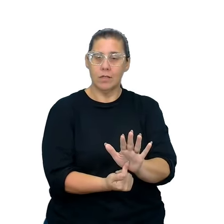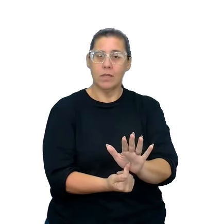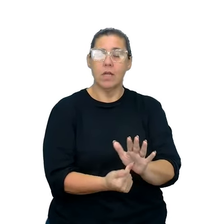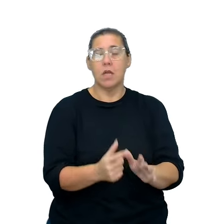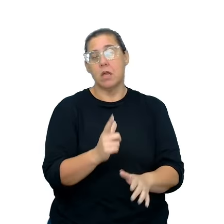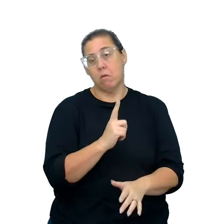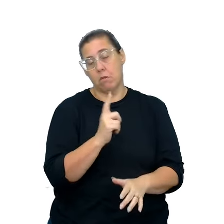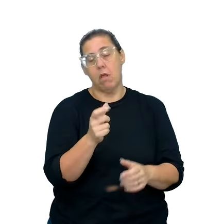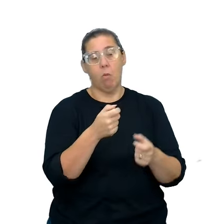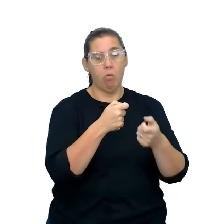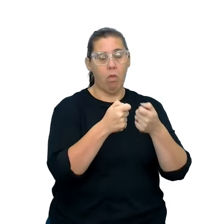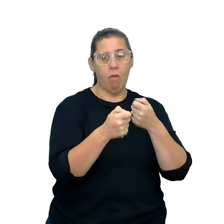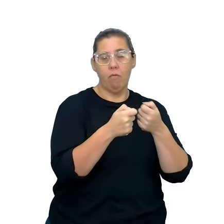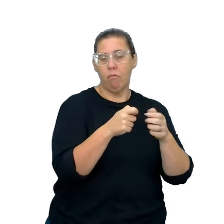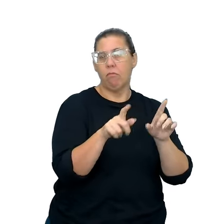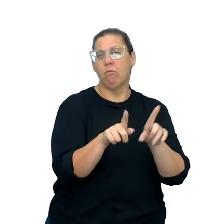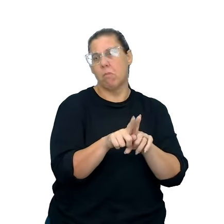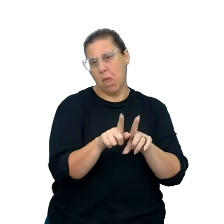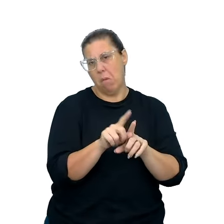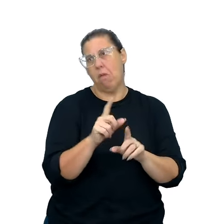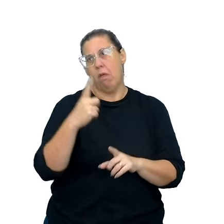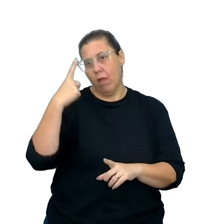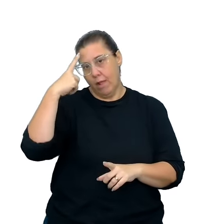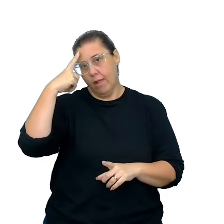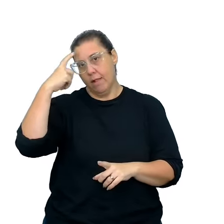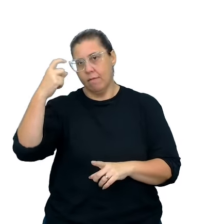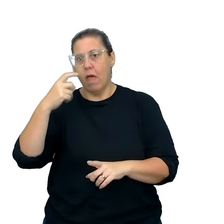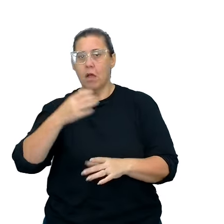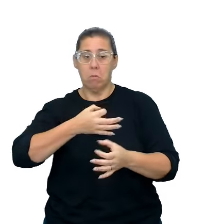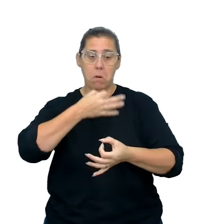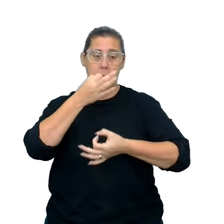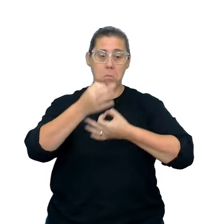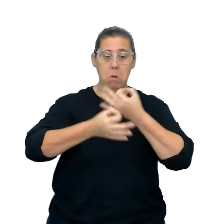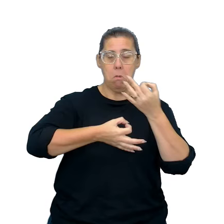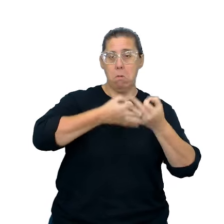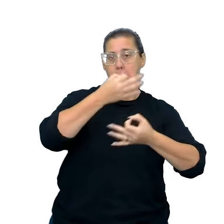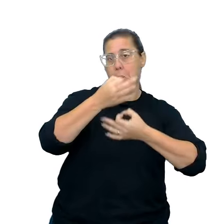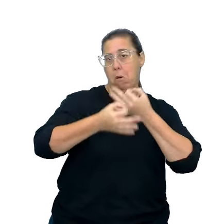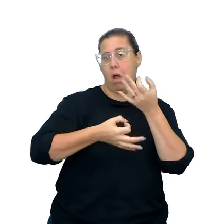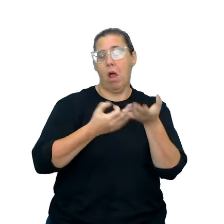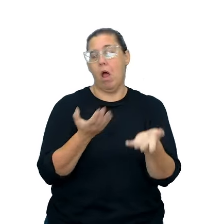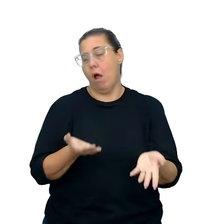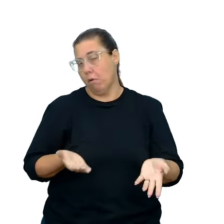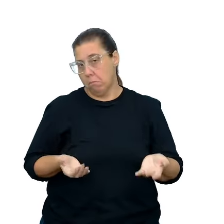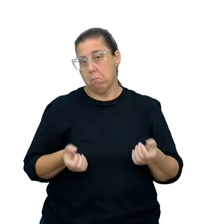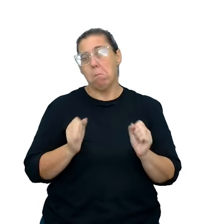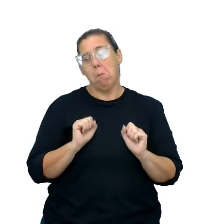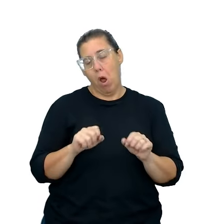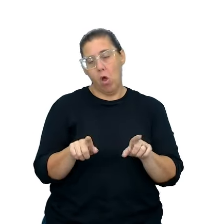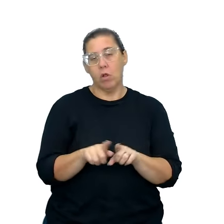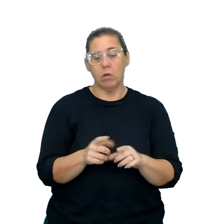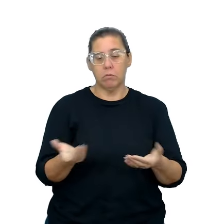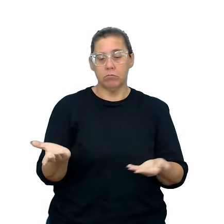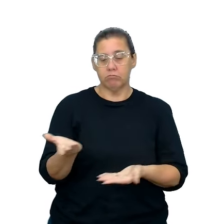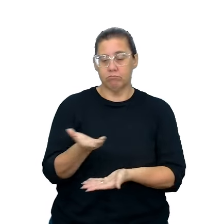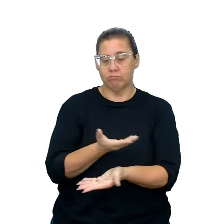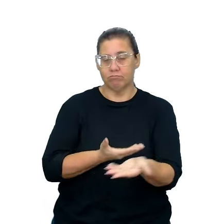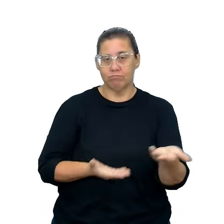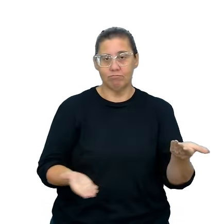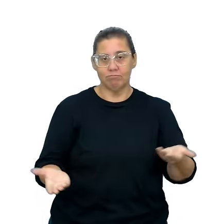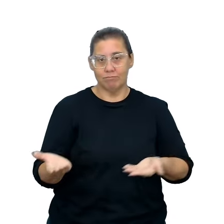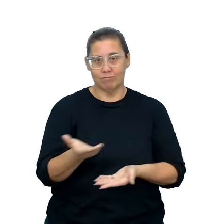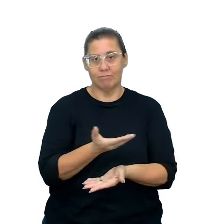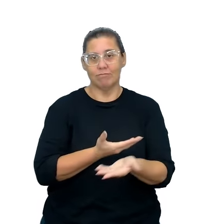haver entrevistas que também têm essa ideia do argumentar, por isso que nós fazemos, ela pode haver essa transição, né? Apesar